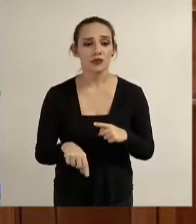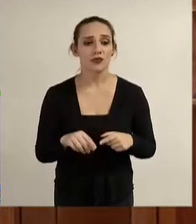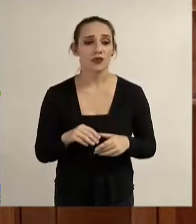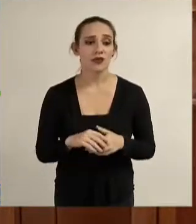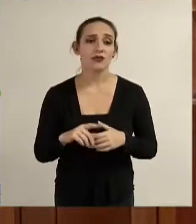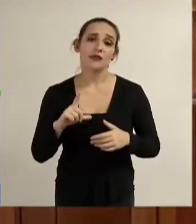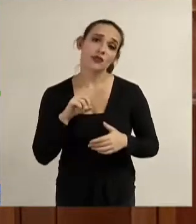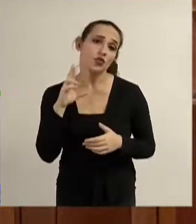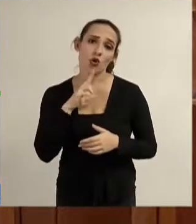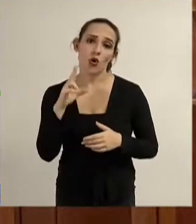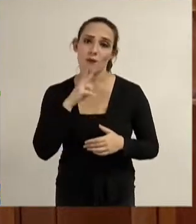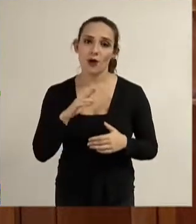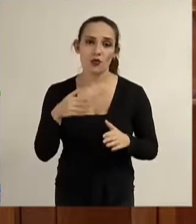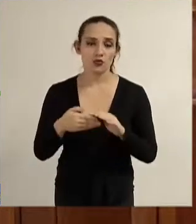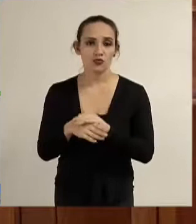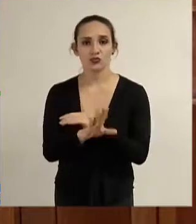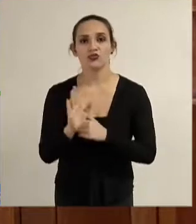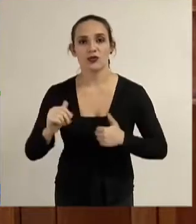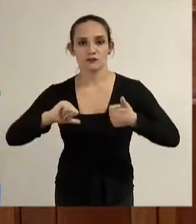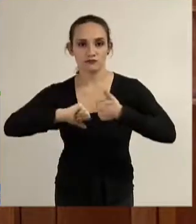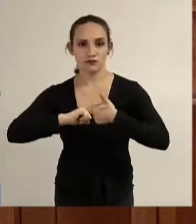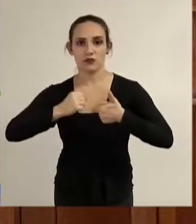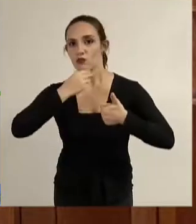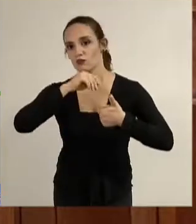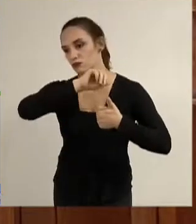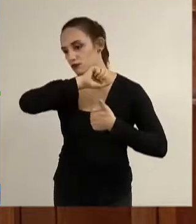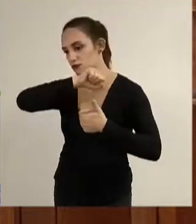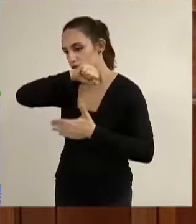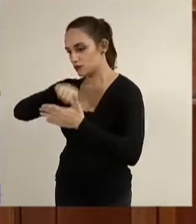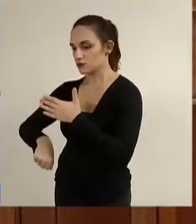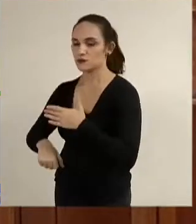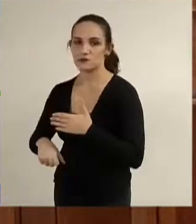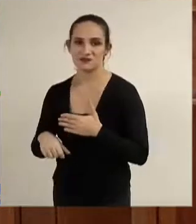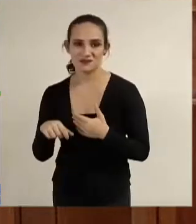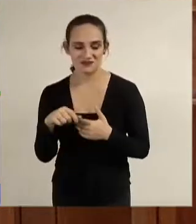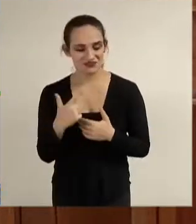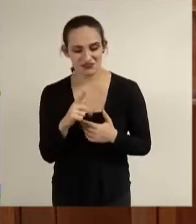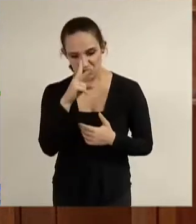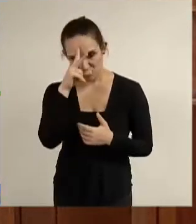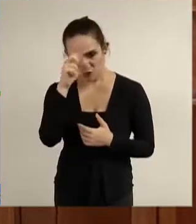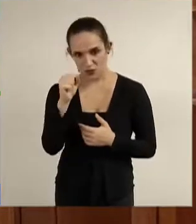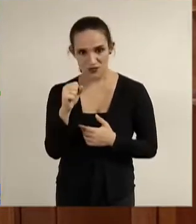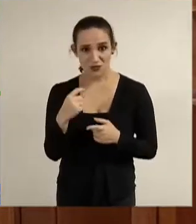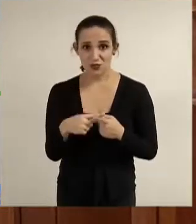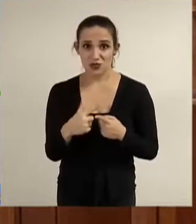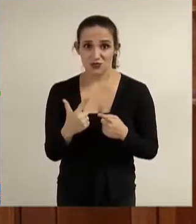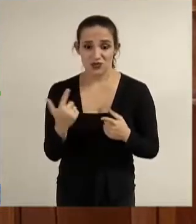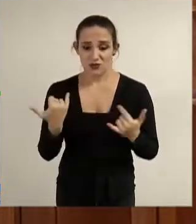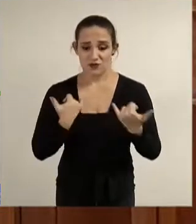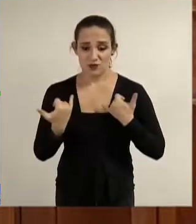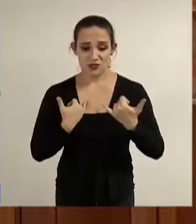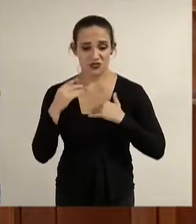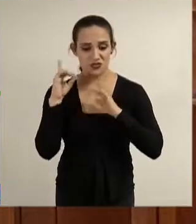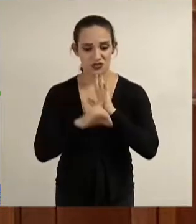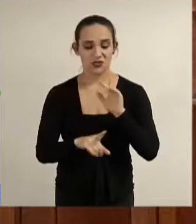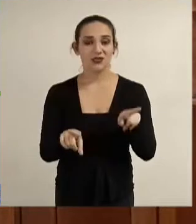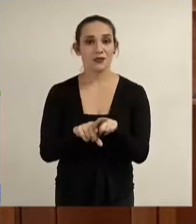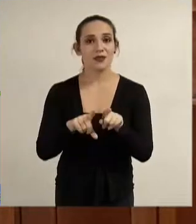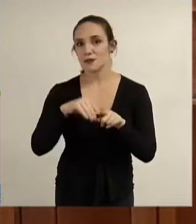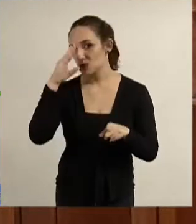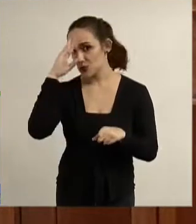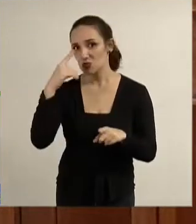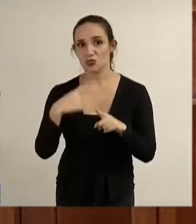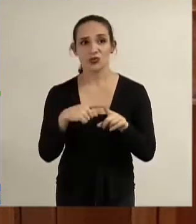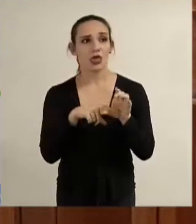de gênero. Elas têm sua força minada, não só pela ausência de informação sobre os seus direitos, mas, sobretudo,